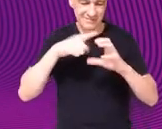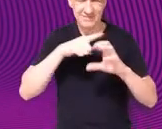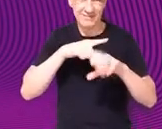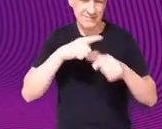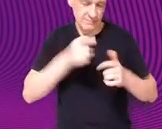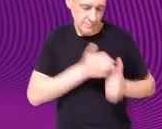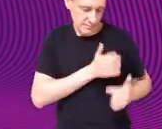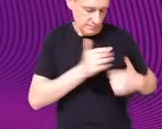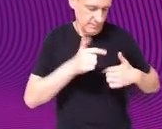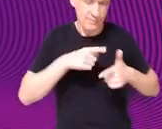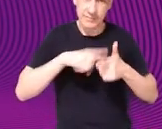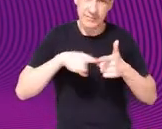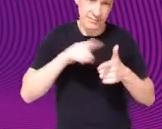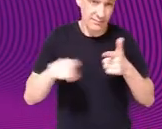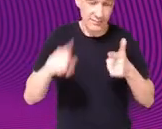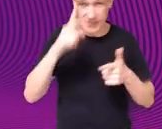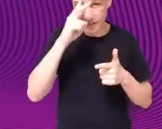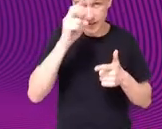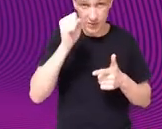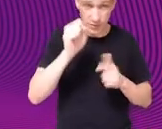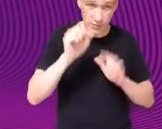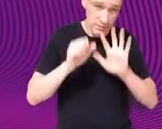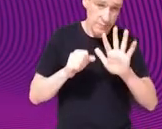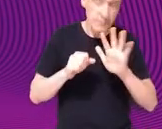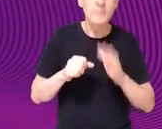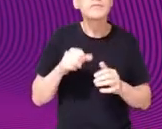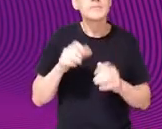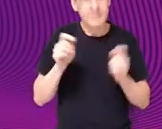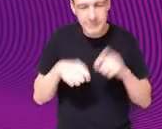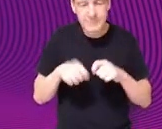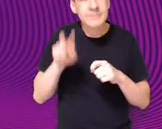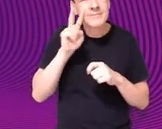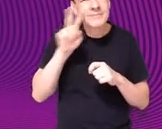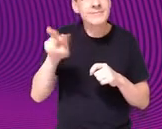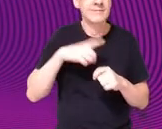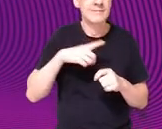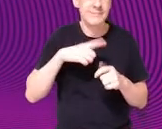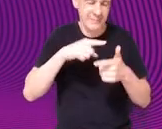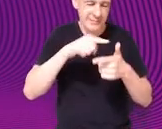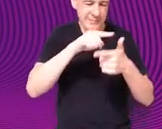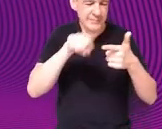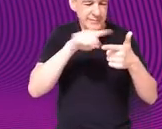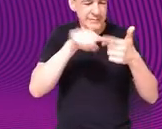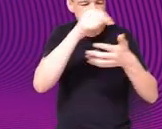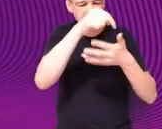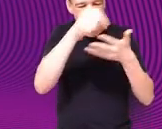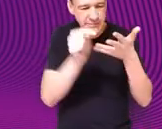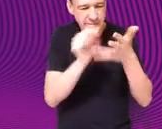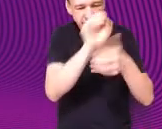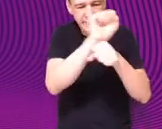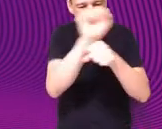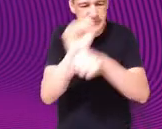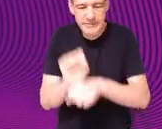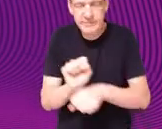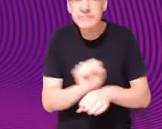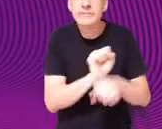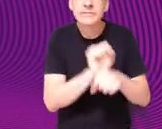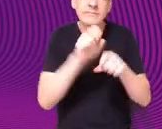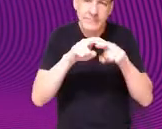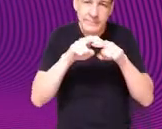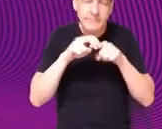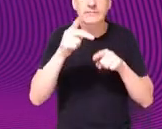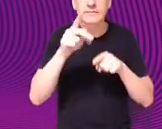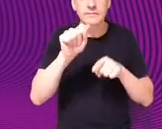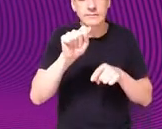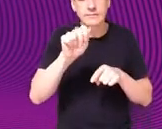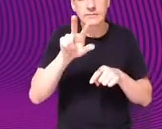de a presença de esclerose múltipla por parvovírus. Se veio tudo junto,